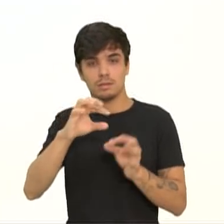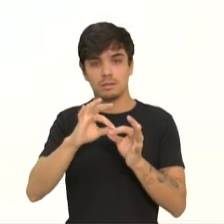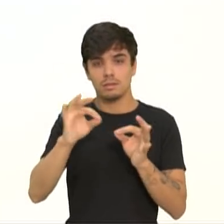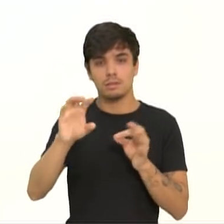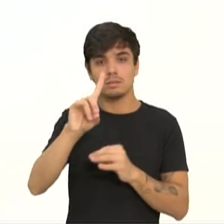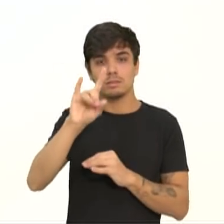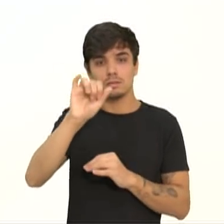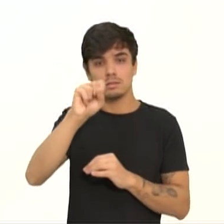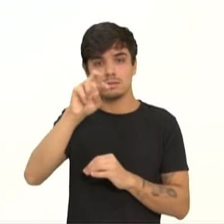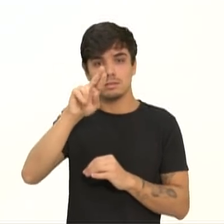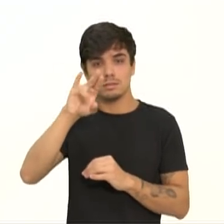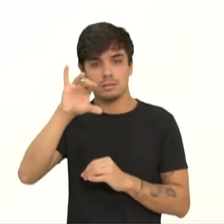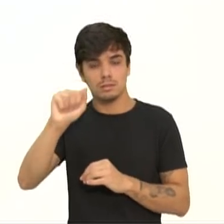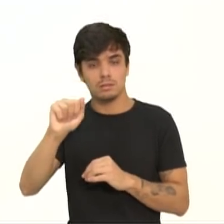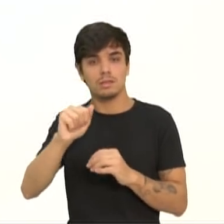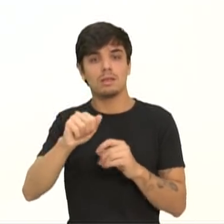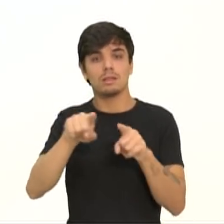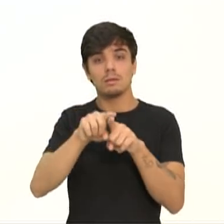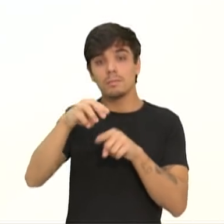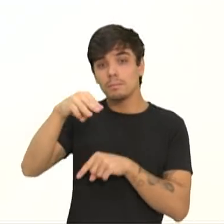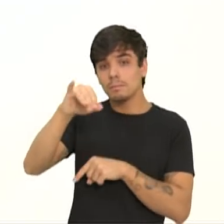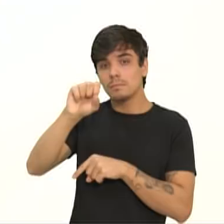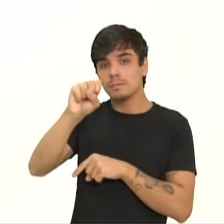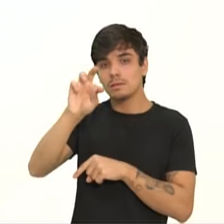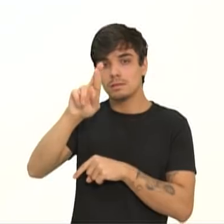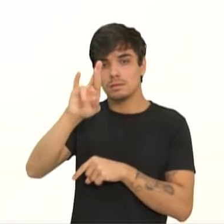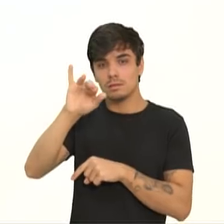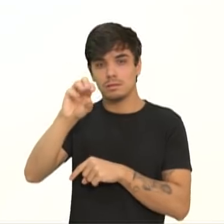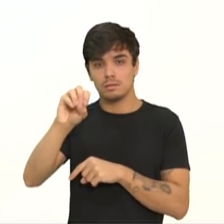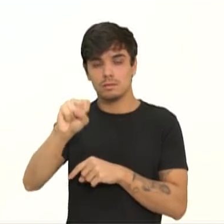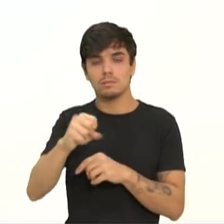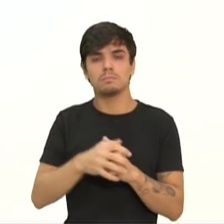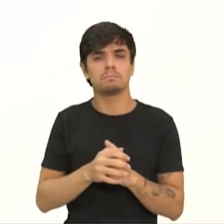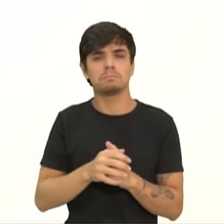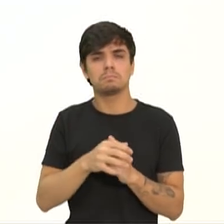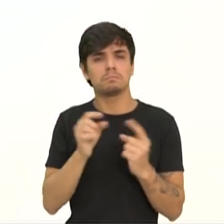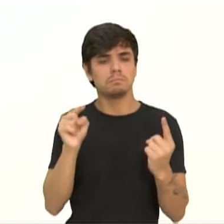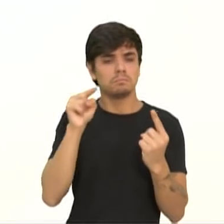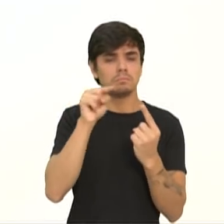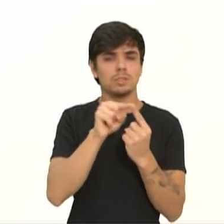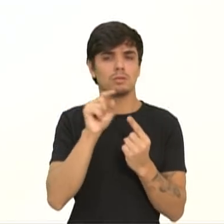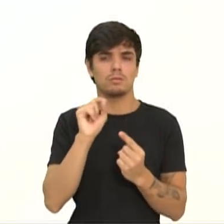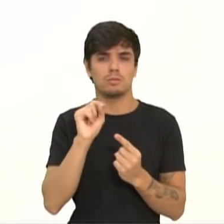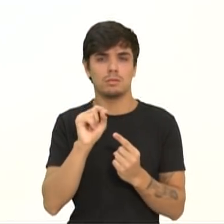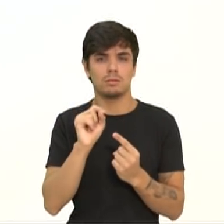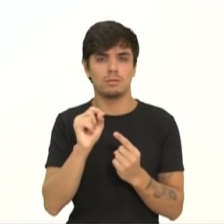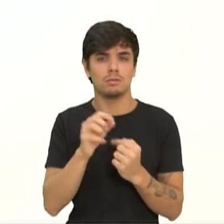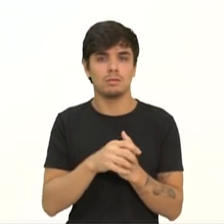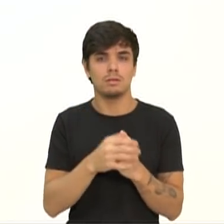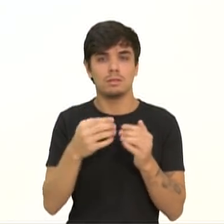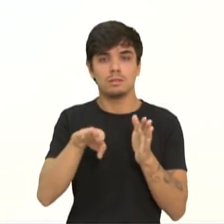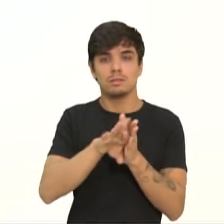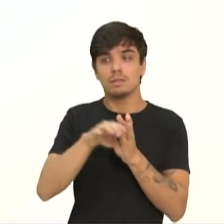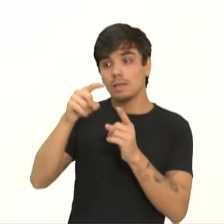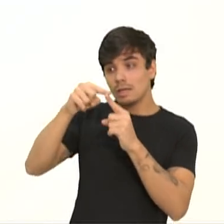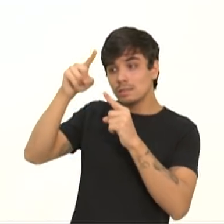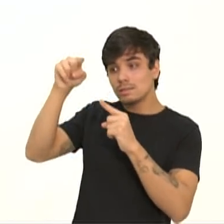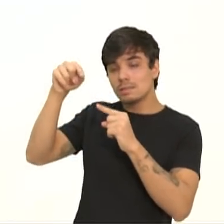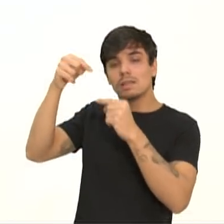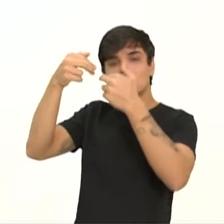e mistérios. Faça uma comparação. A que conclusão você chega em relação à acentuação dessas